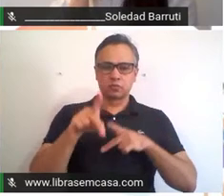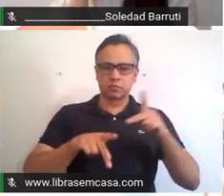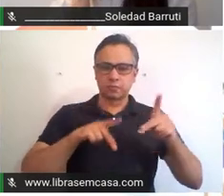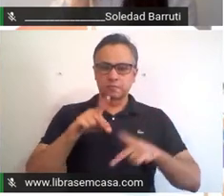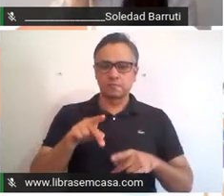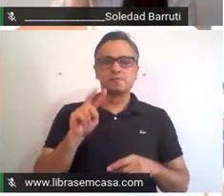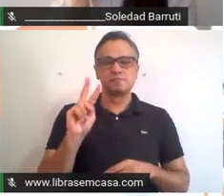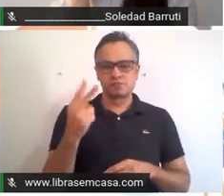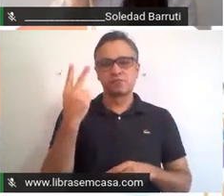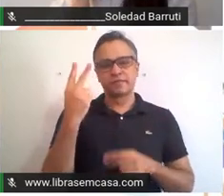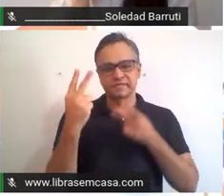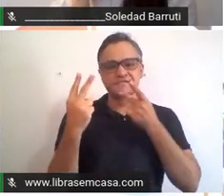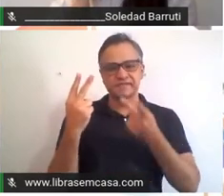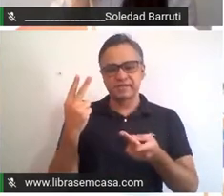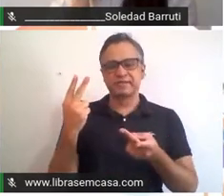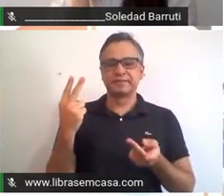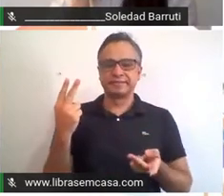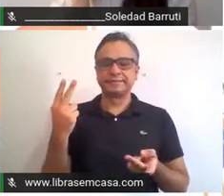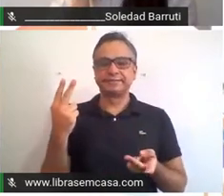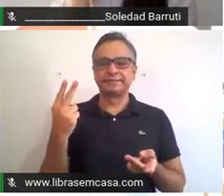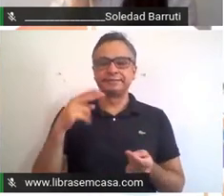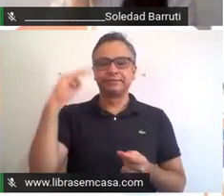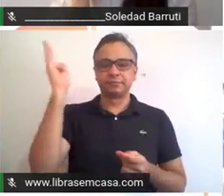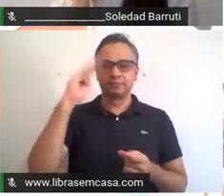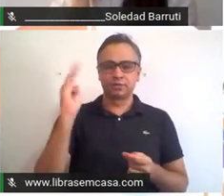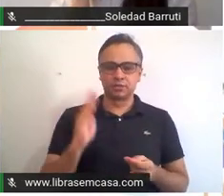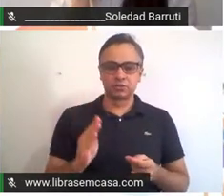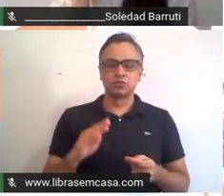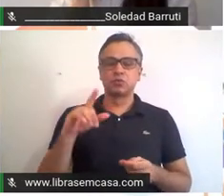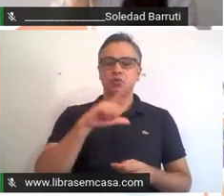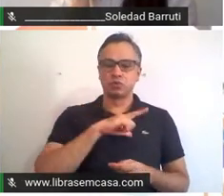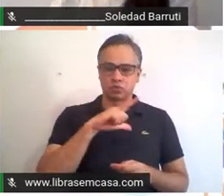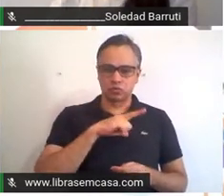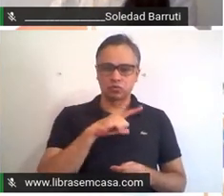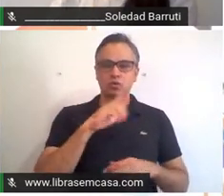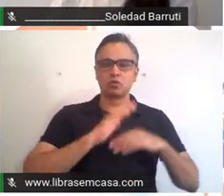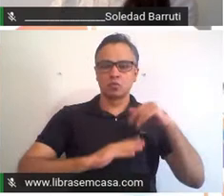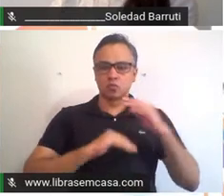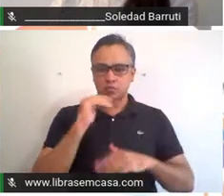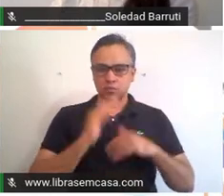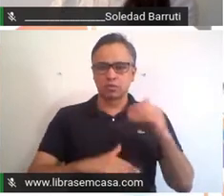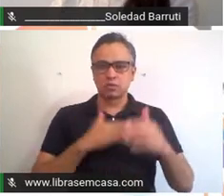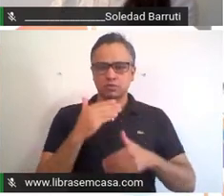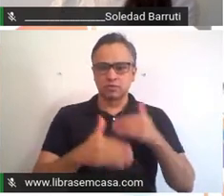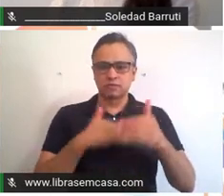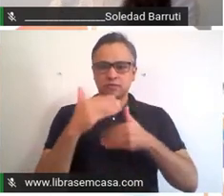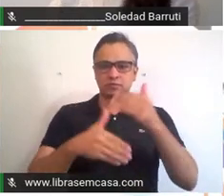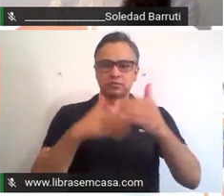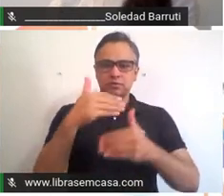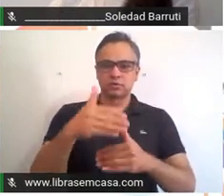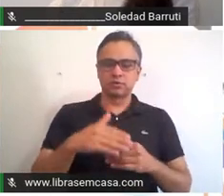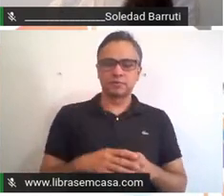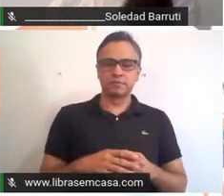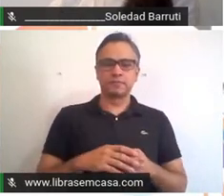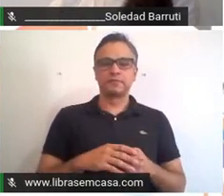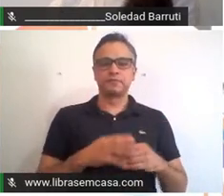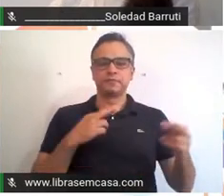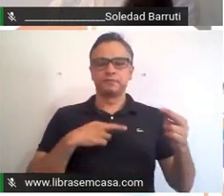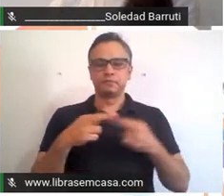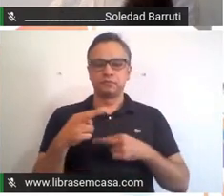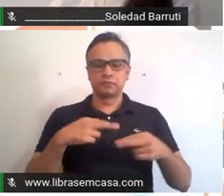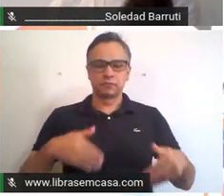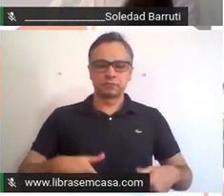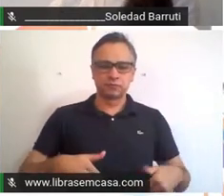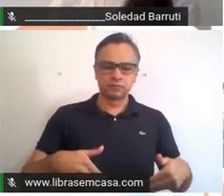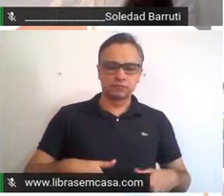dois mencionaram nas falas de vocês que o Brasil tem competência para avançar, seja em relação à fome, seja em relação ao combate às